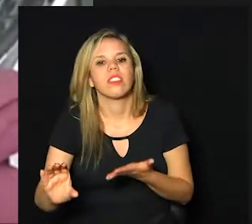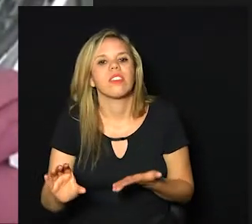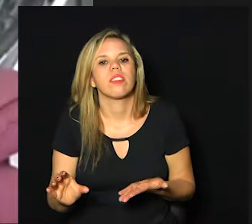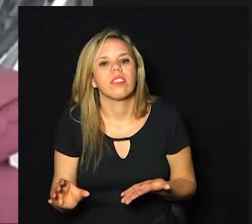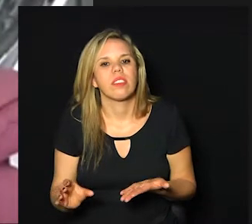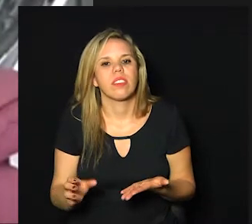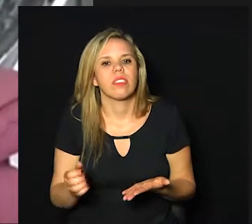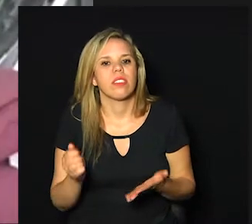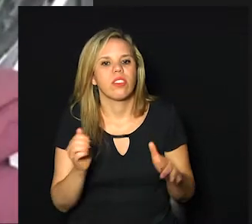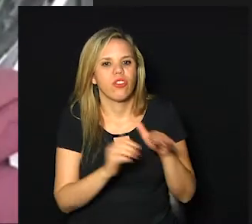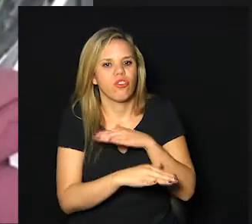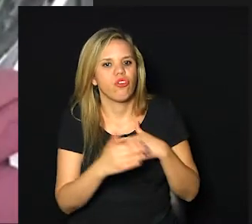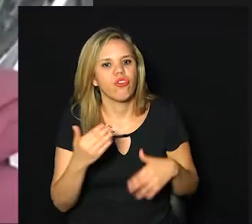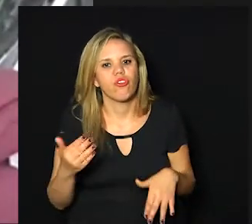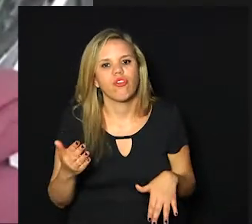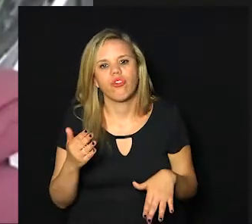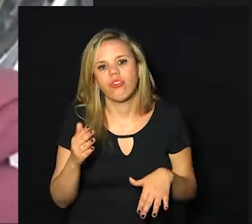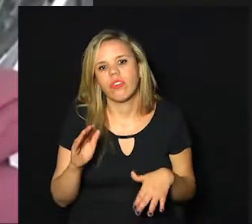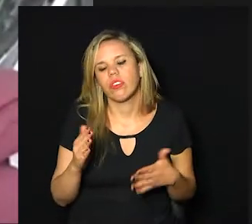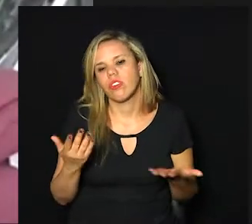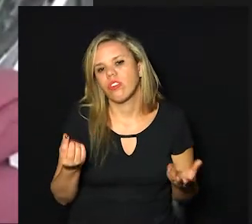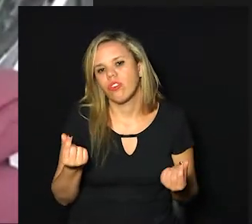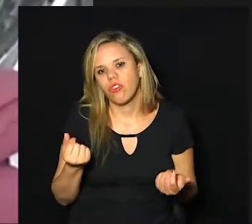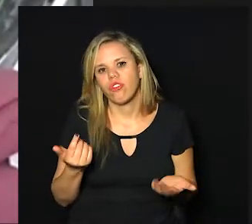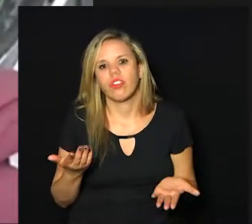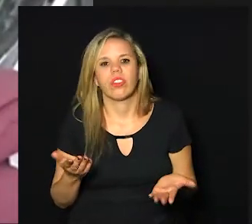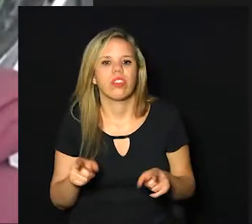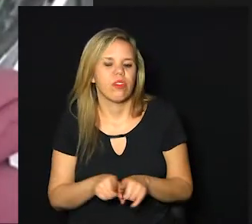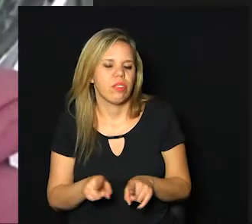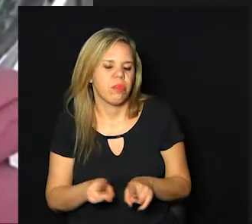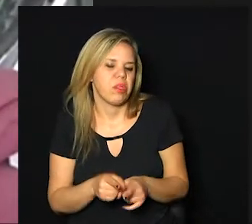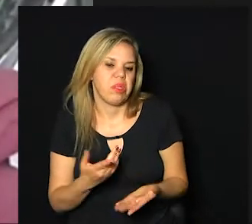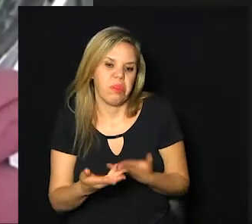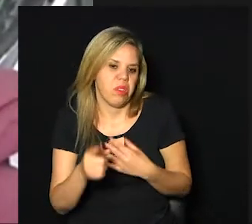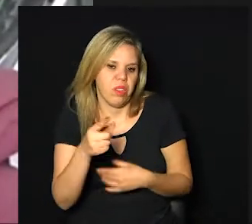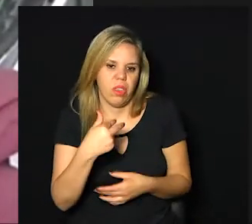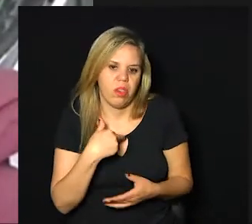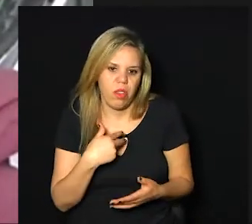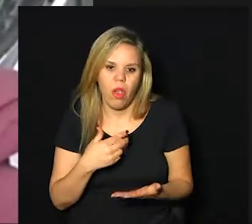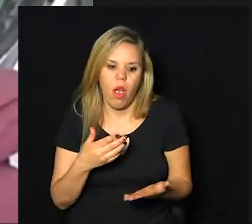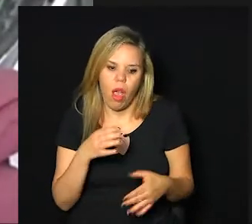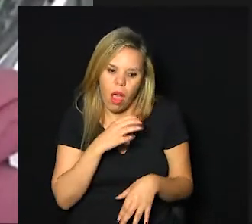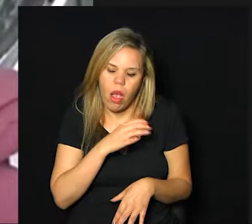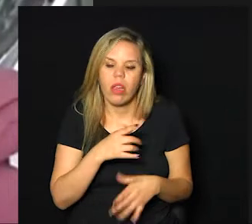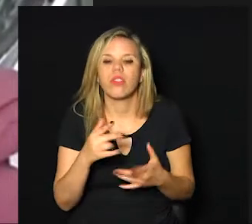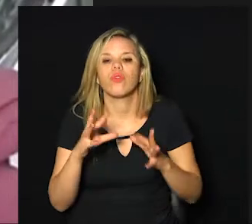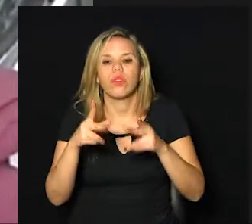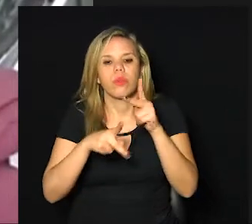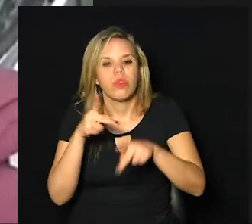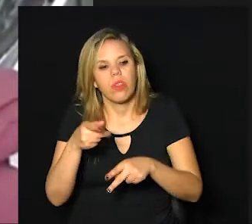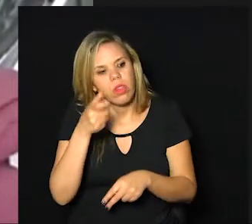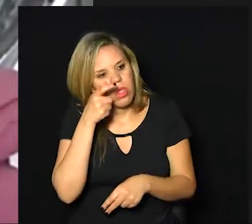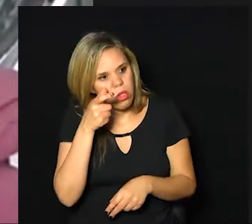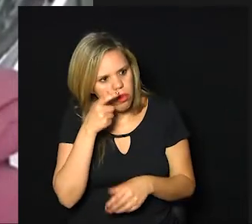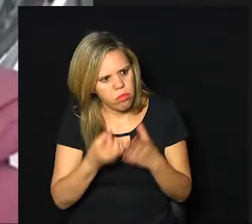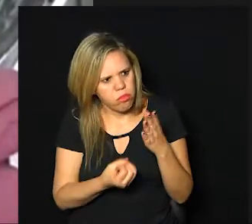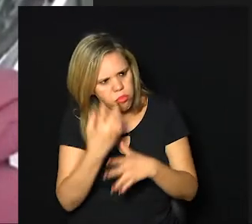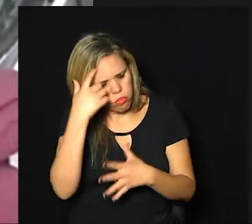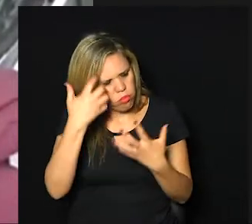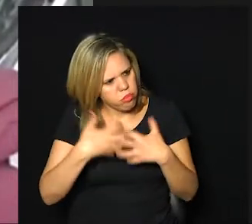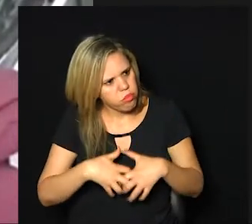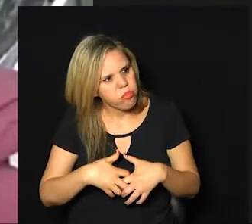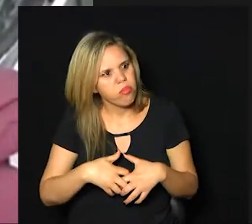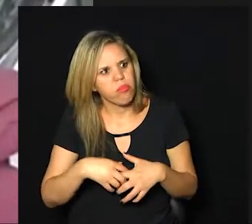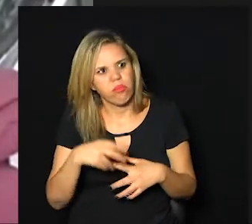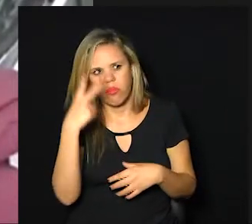investir em poupança, você está perdendo dinheiro, enfim, todas essas demandas que, para quem está assistindo, cria-se, né,